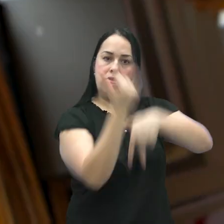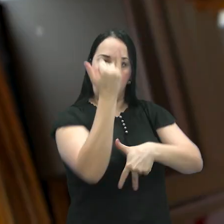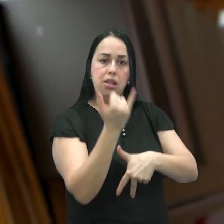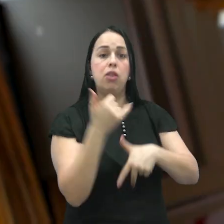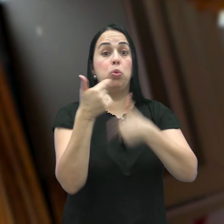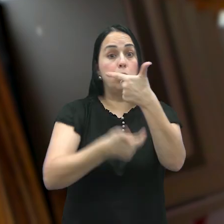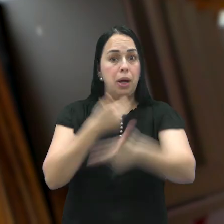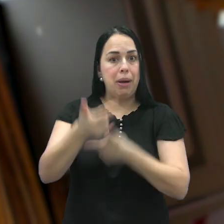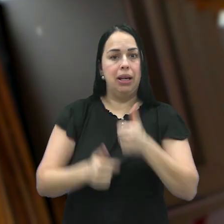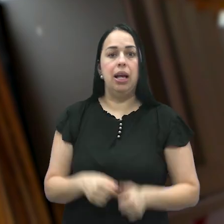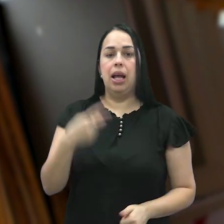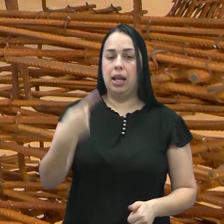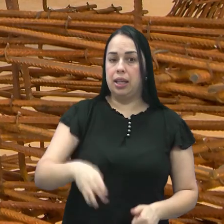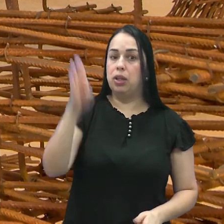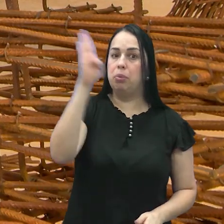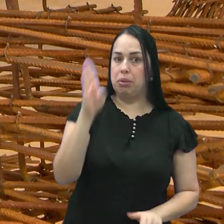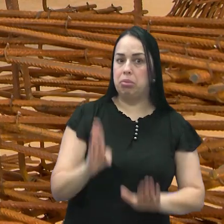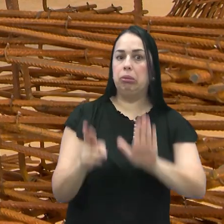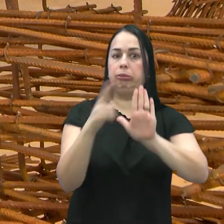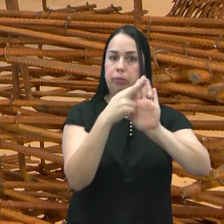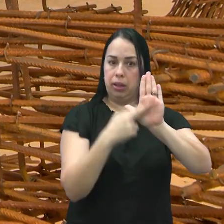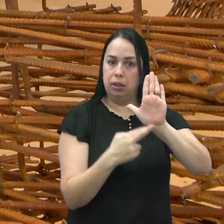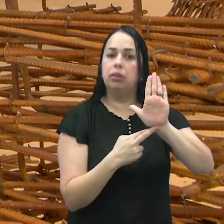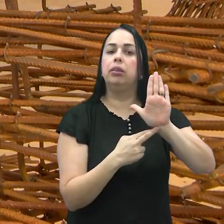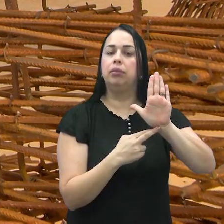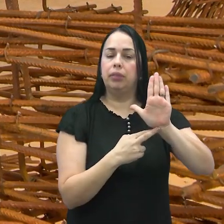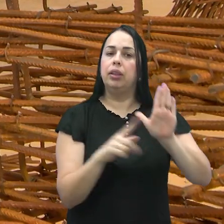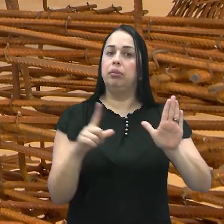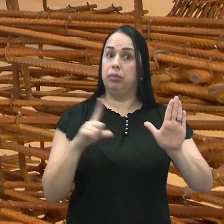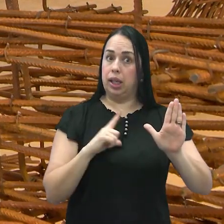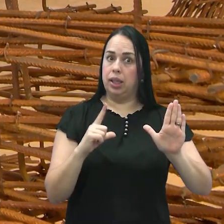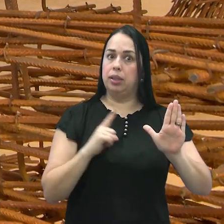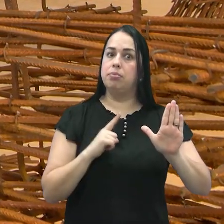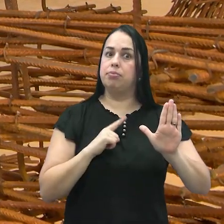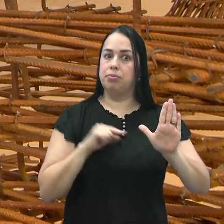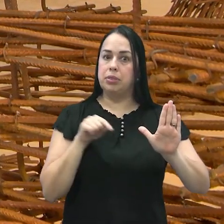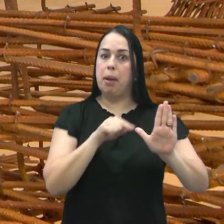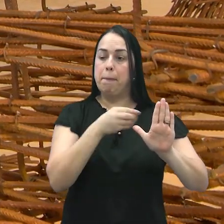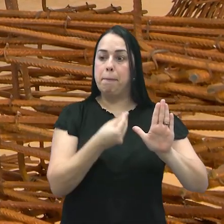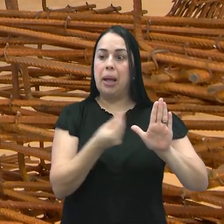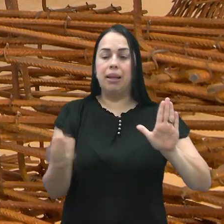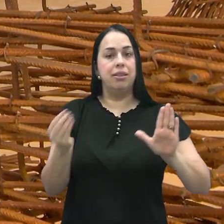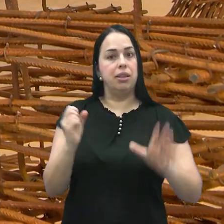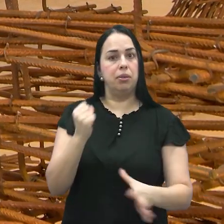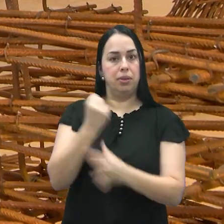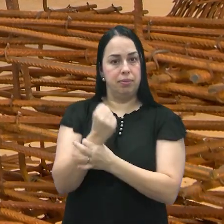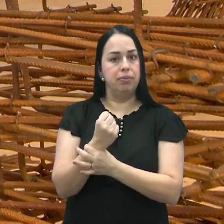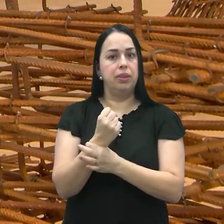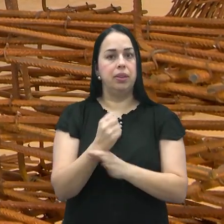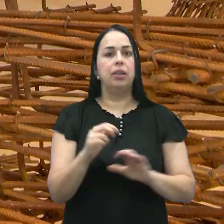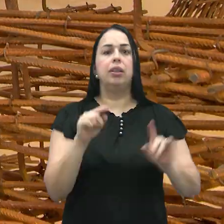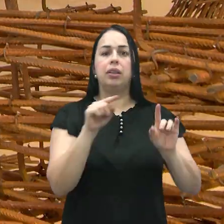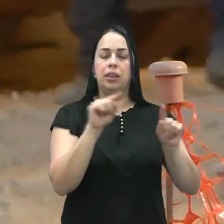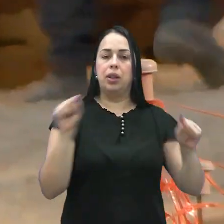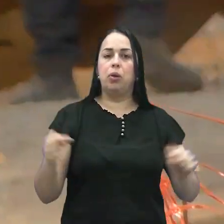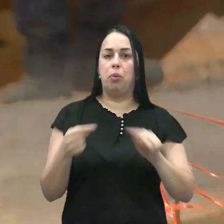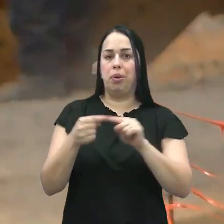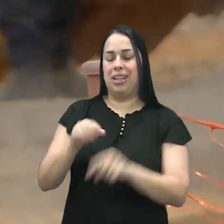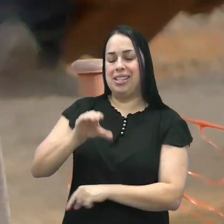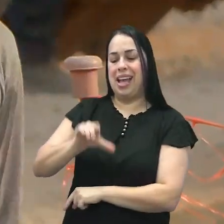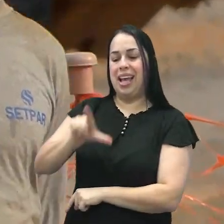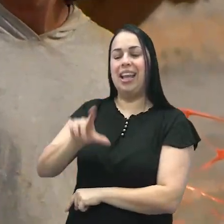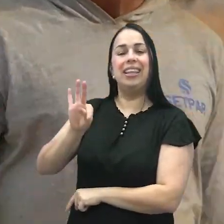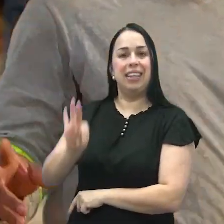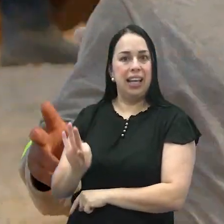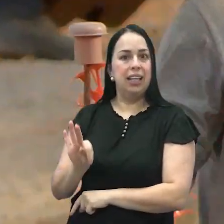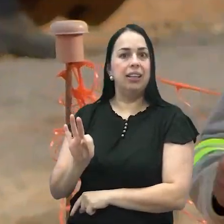prevenção de acidentes de trabalho. No Brasil, as normas regulamentadoras estabelecem regras para garantir a segurança. Elas fazem